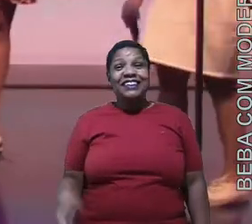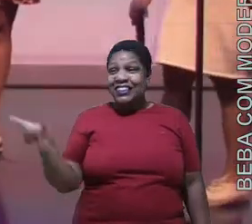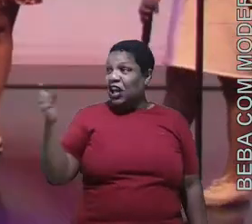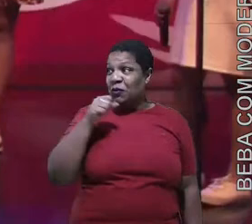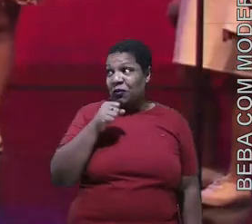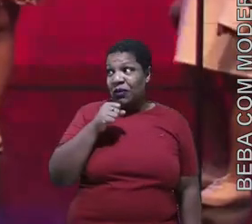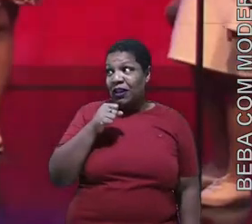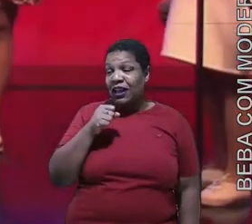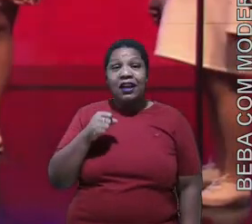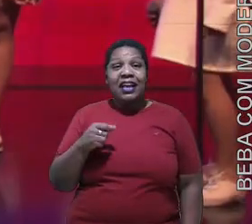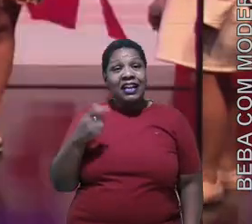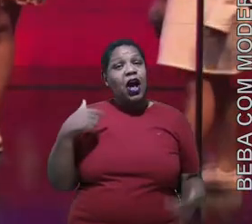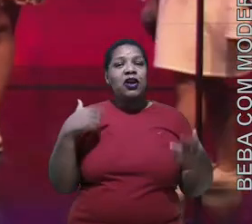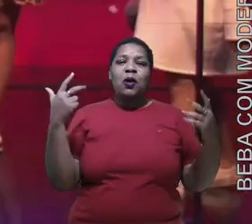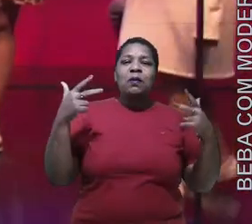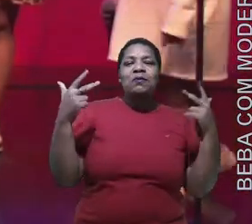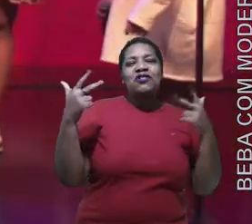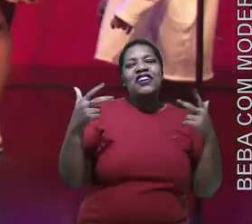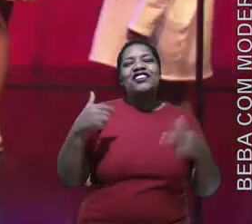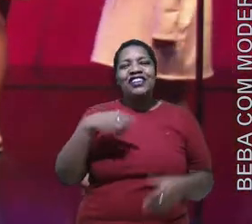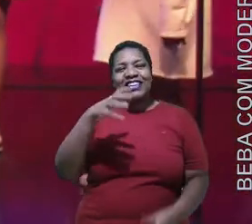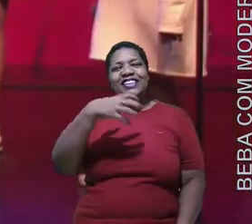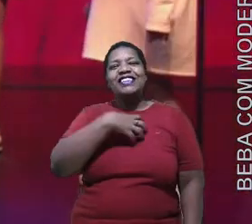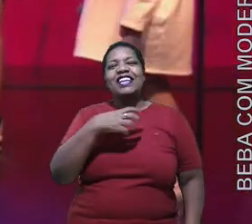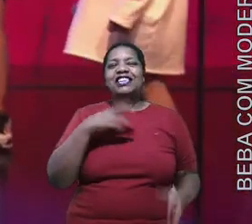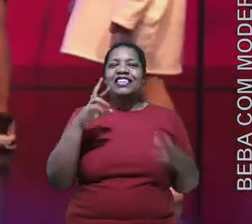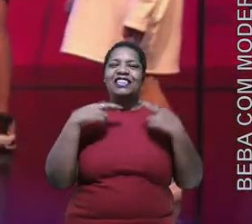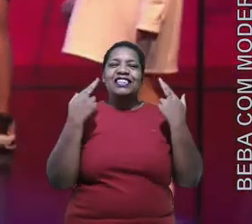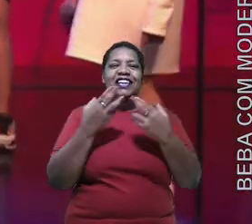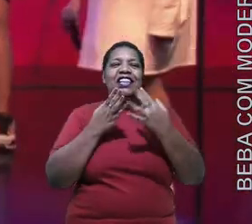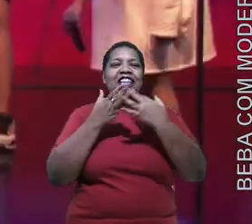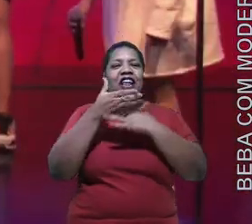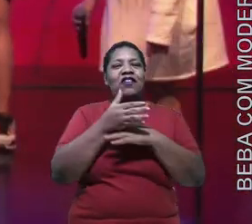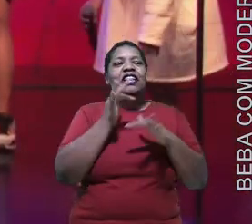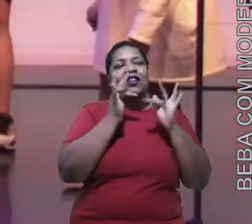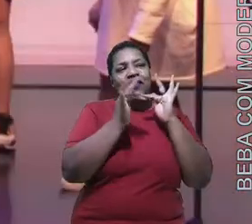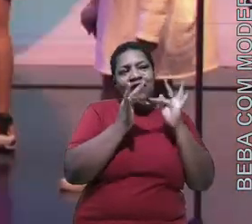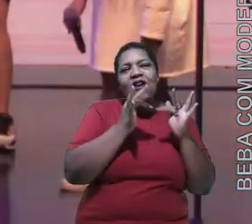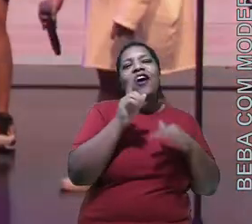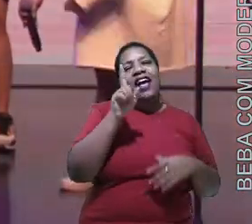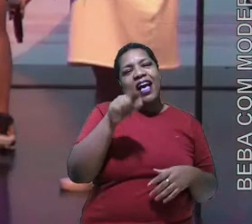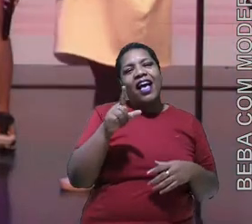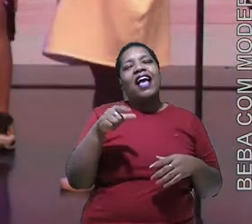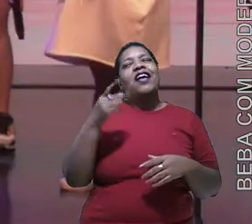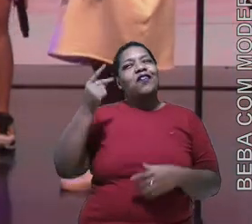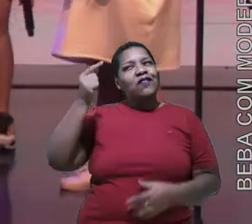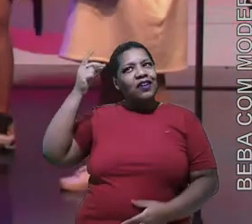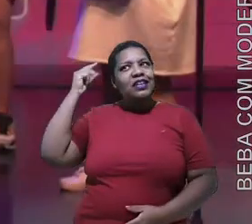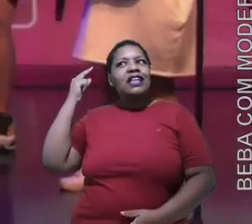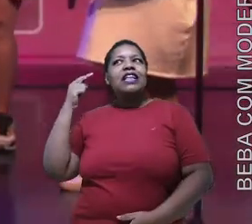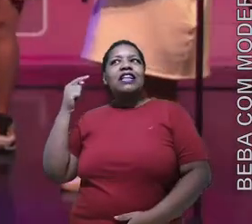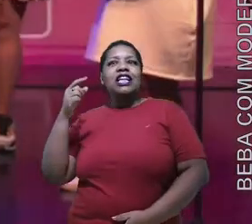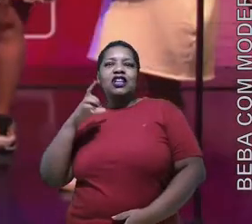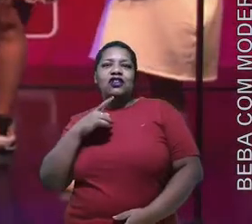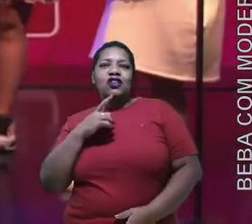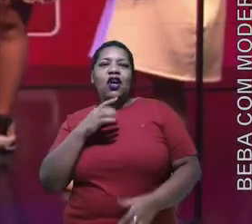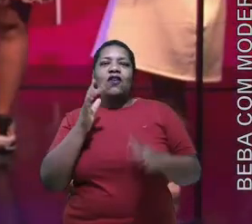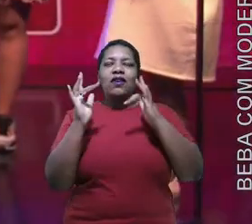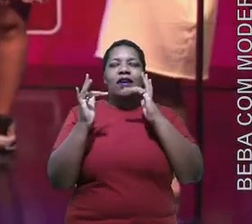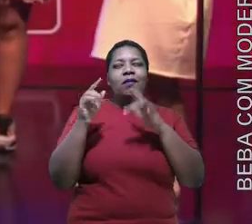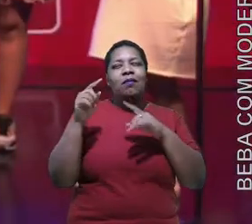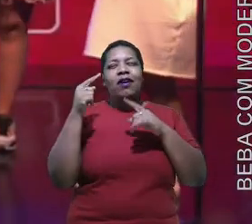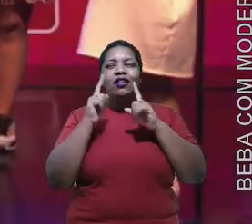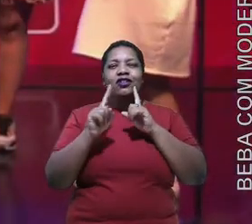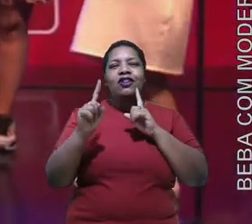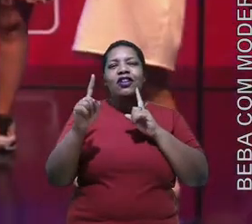microfone para me divertir também com esse fato aí que a gente se reunir outra vez a fofoca Mas é isso faz muito tempo que a gente só fica só namorando de longe